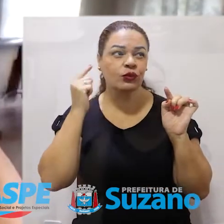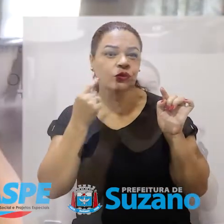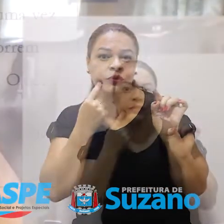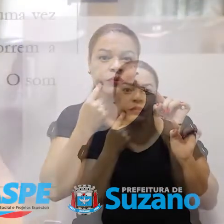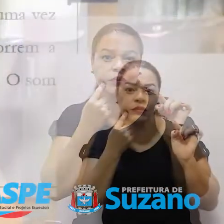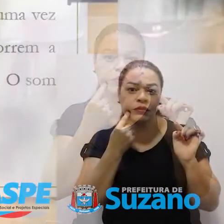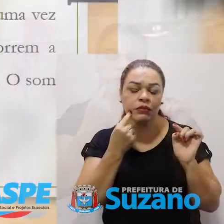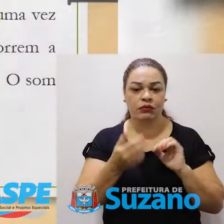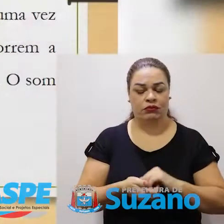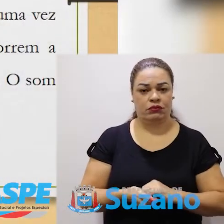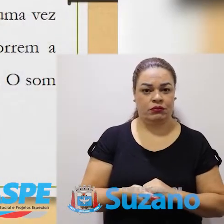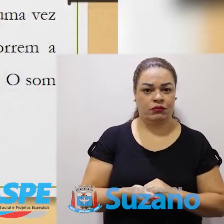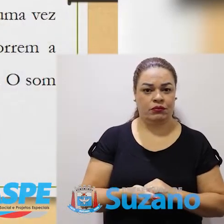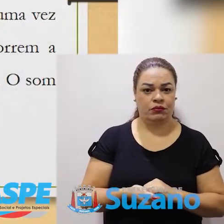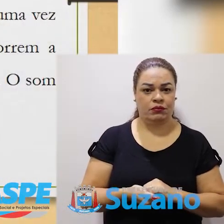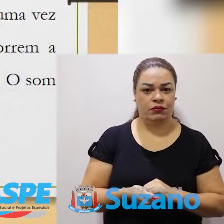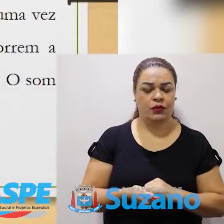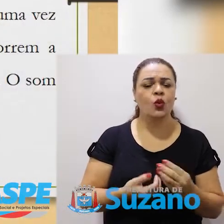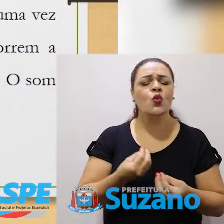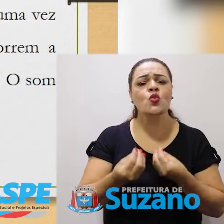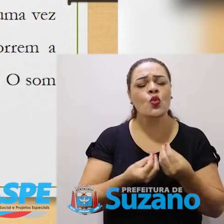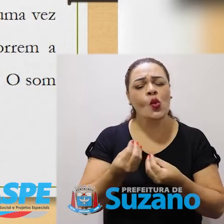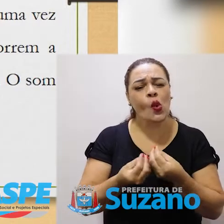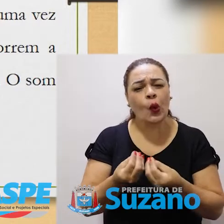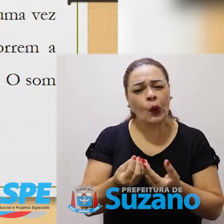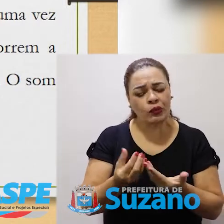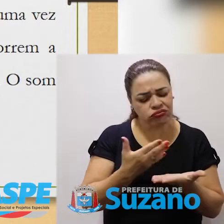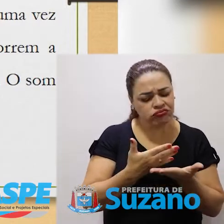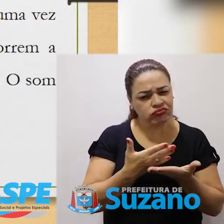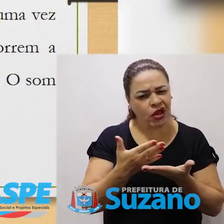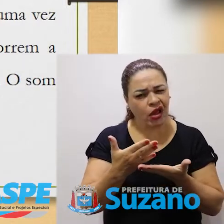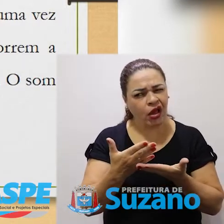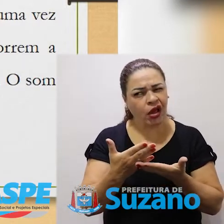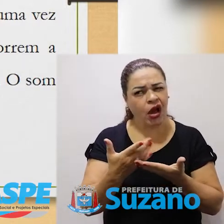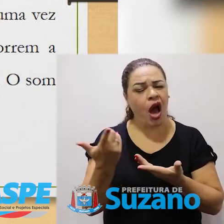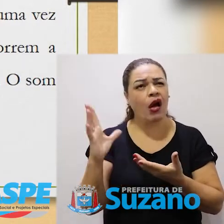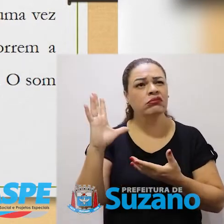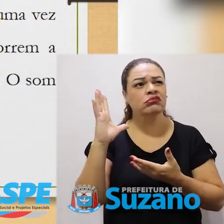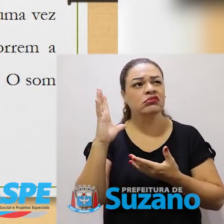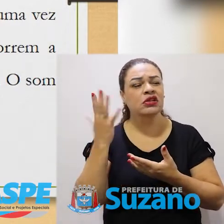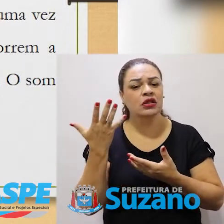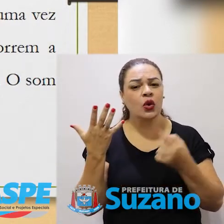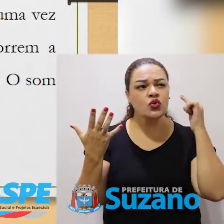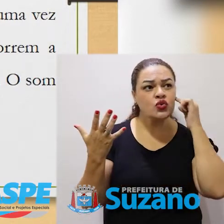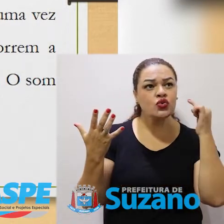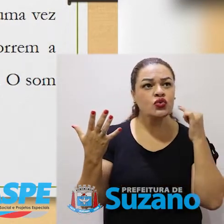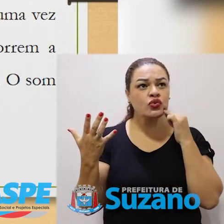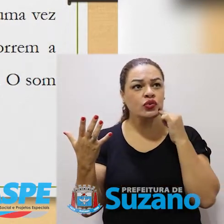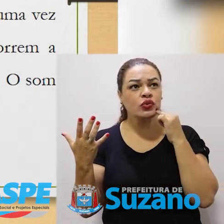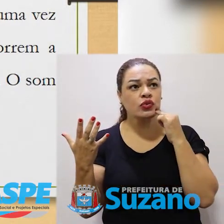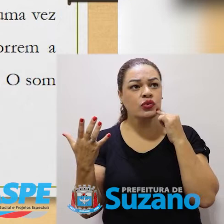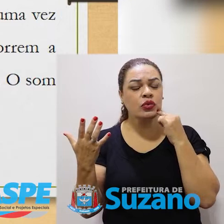citações, explicando para vocês da onde vem, né, essa lógica da gente chamar pessoas de pessoas